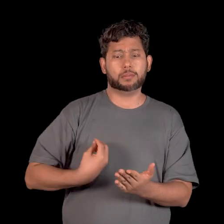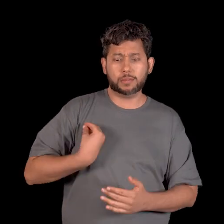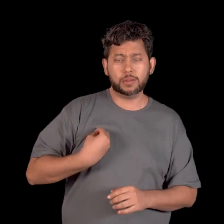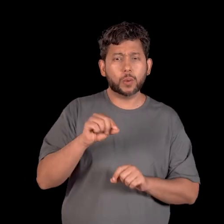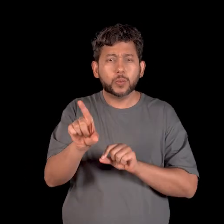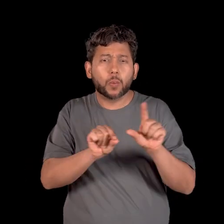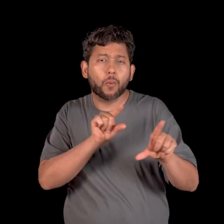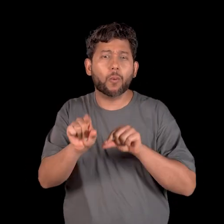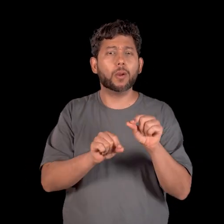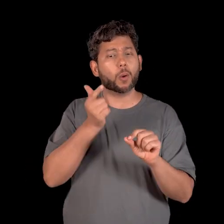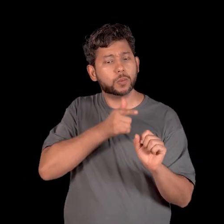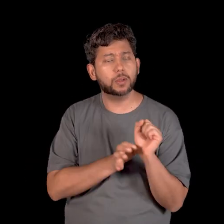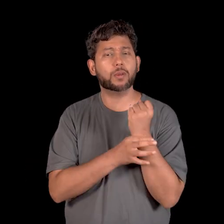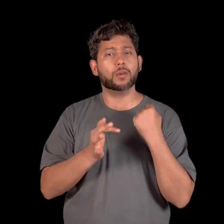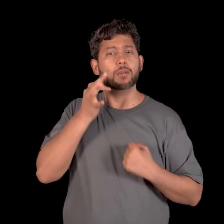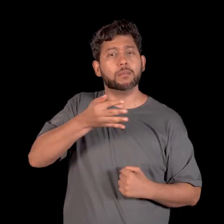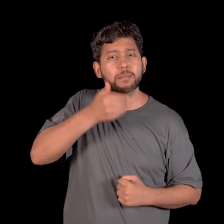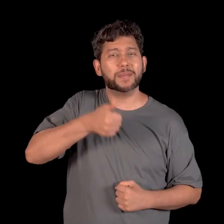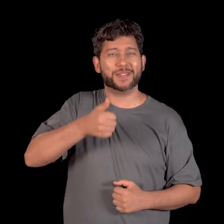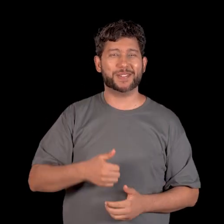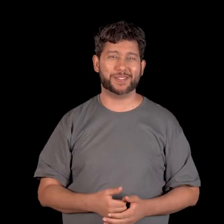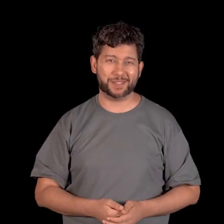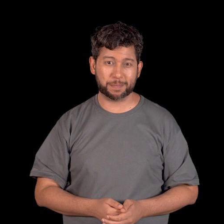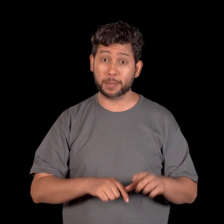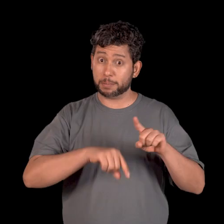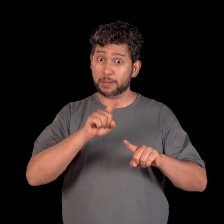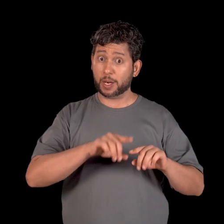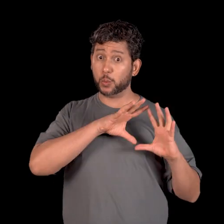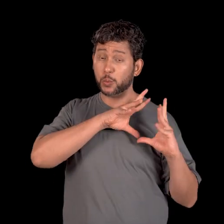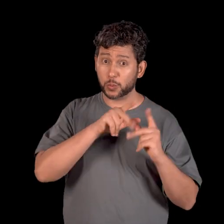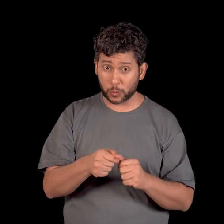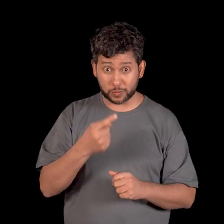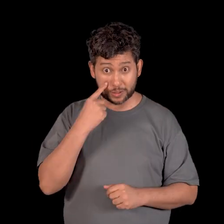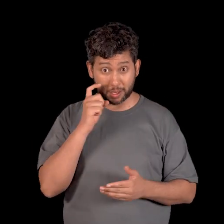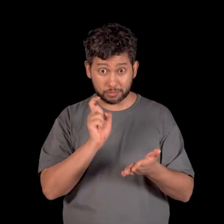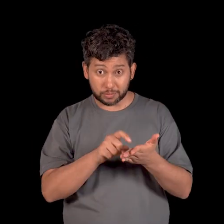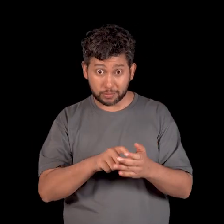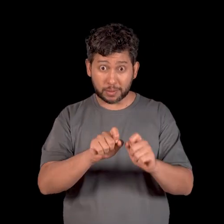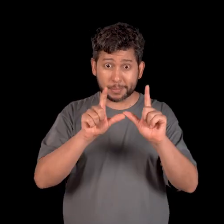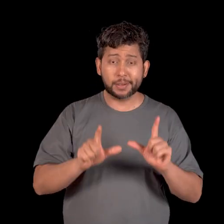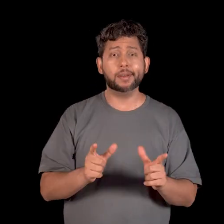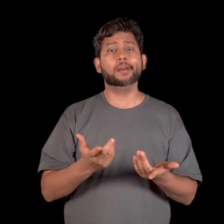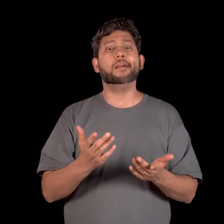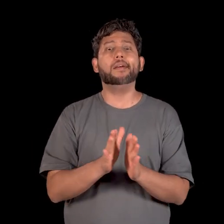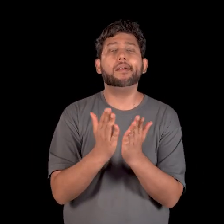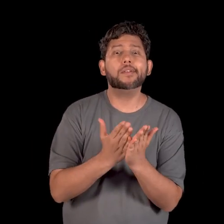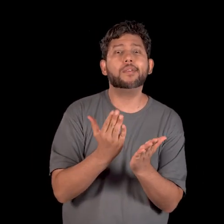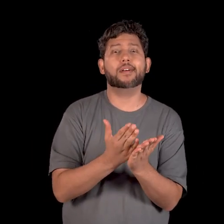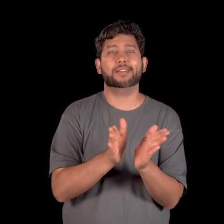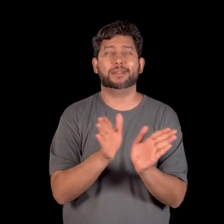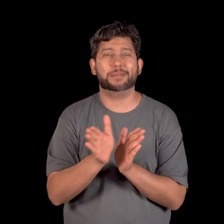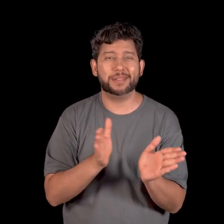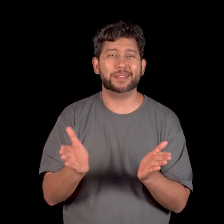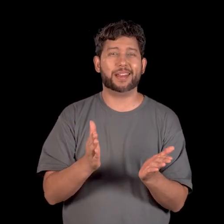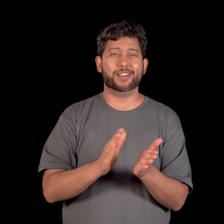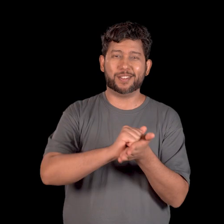com base em escolhas assertivas, garantir o futuro que queremos. Para acessar todos os materiais complementares, livros em